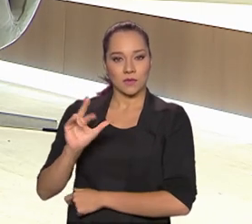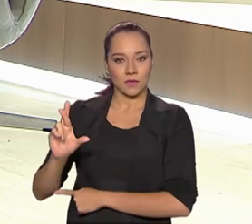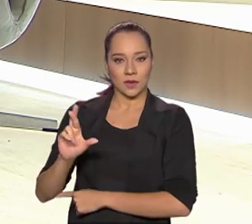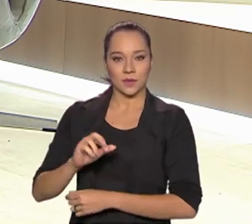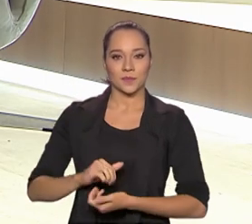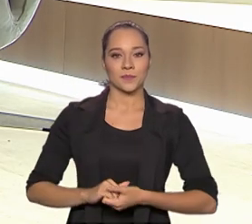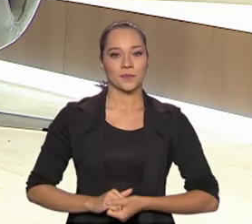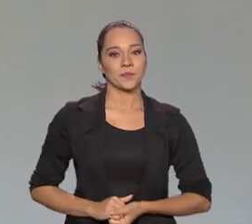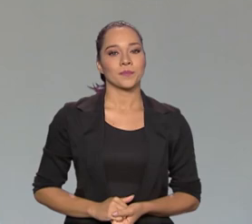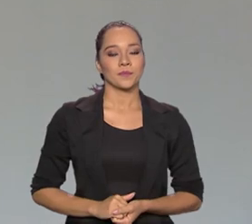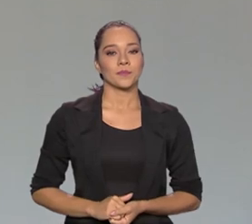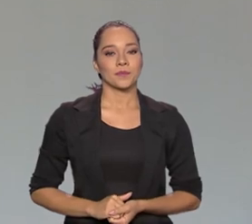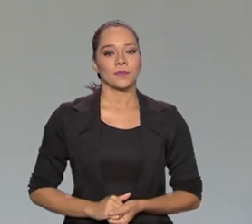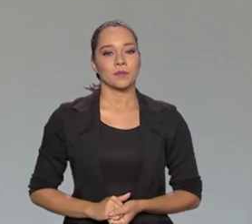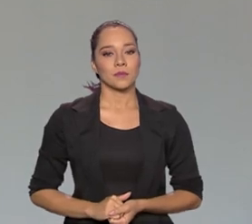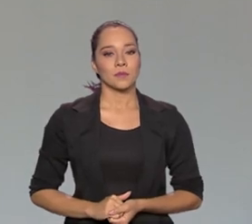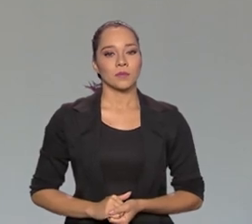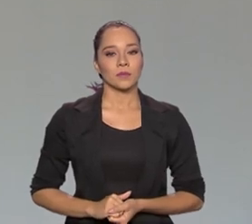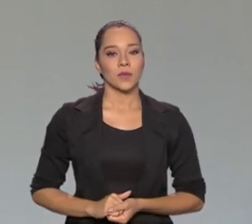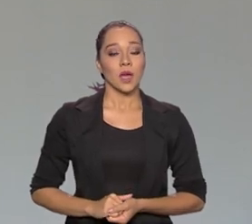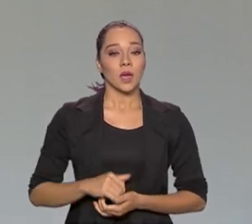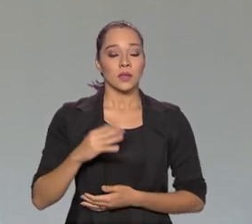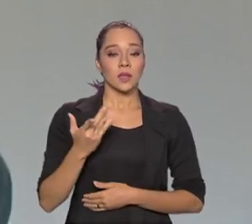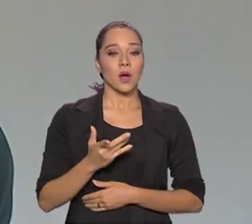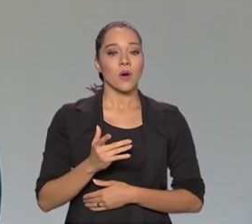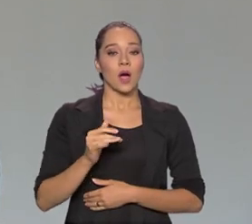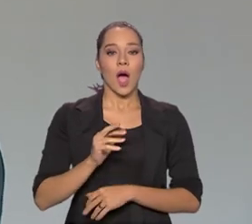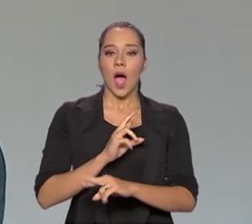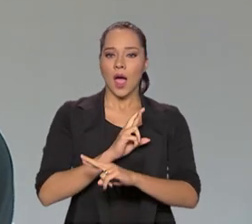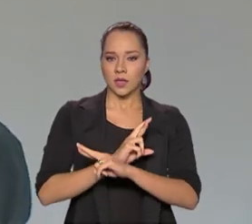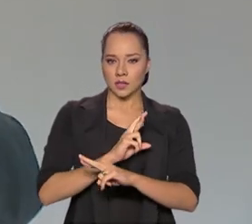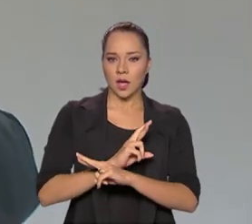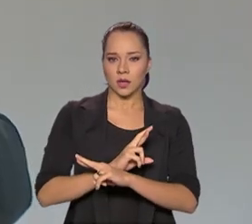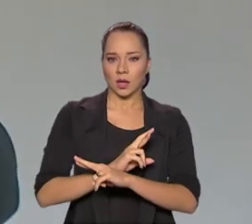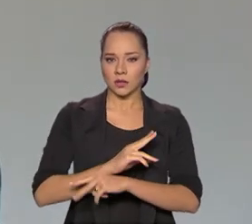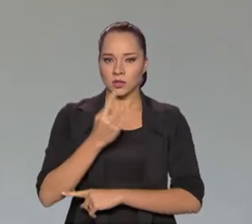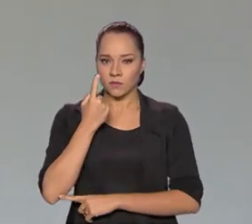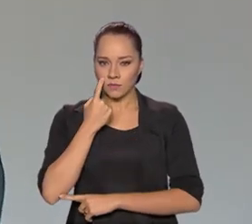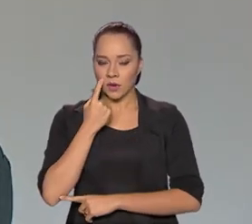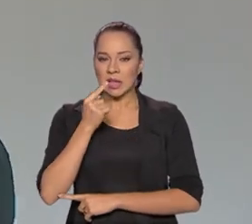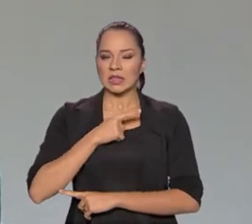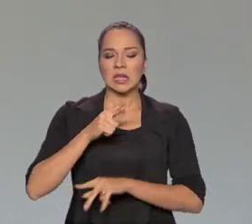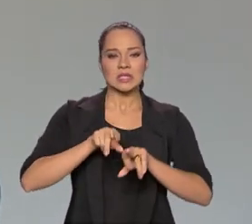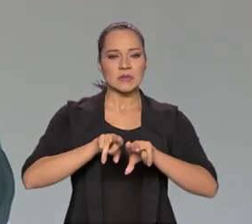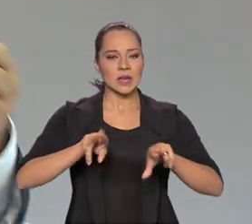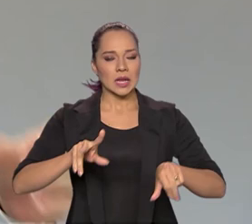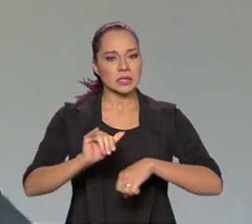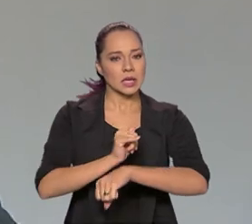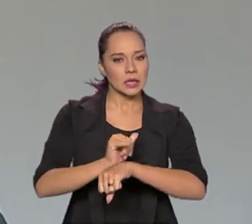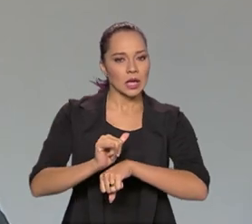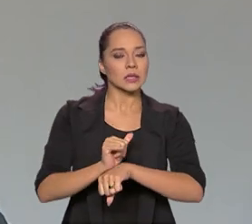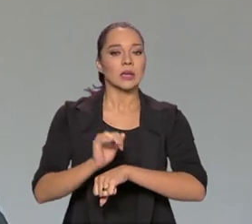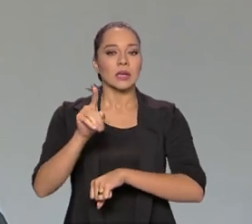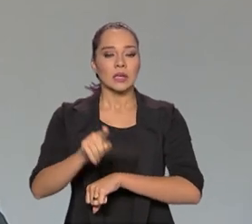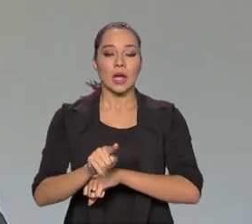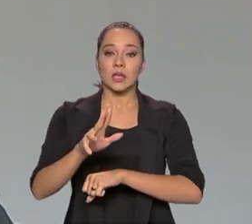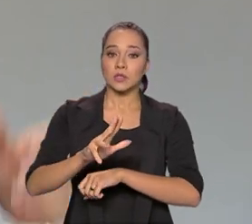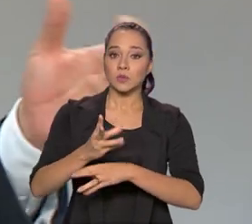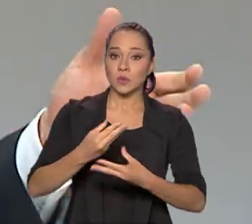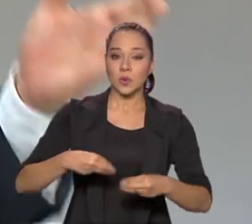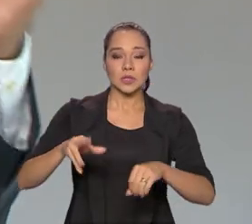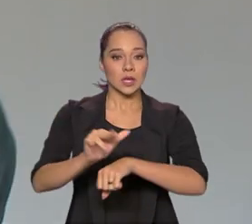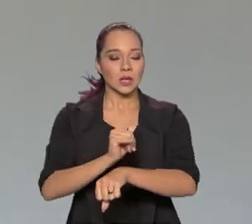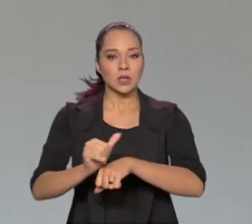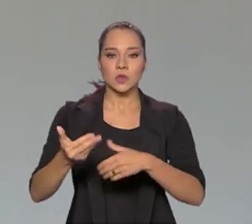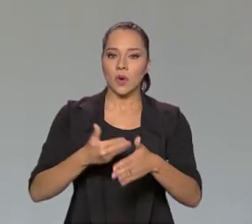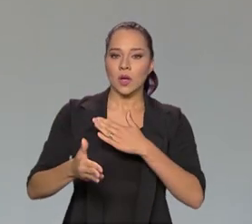Federal. Secretário, a Receita, como a gente viu aqui na abertura do programa, tem várias funções, é um órgão super estratégico de